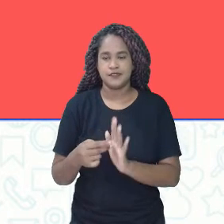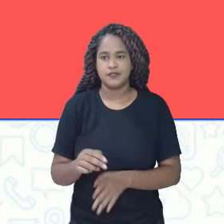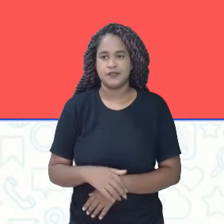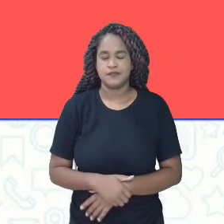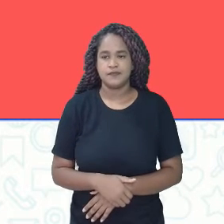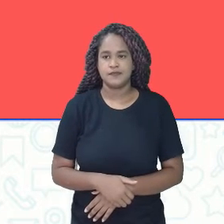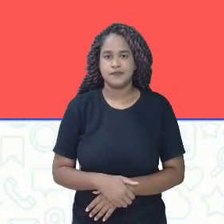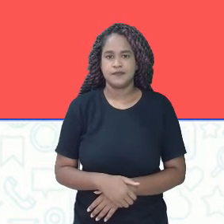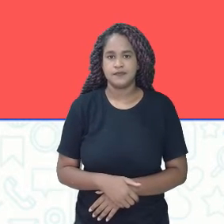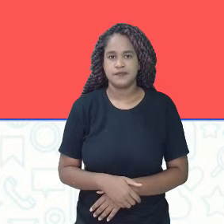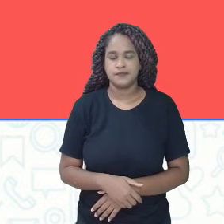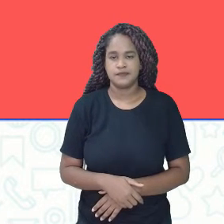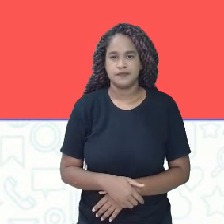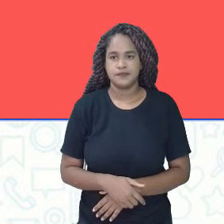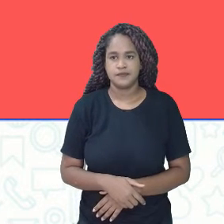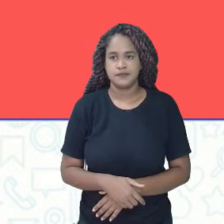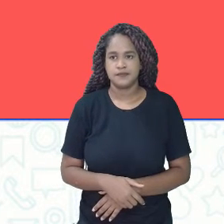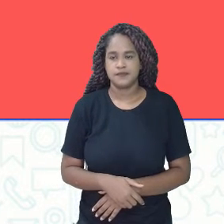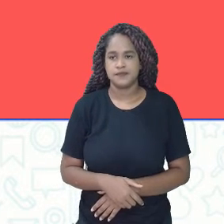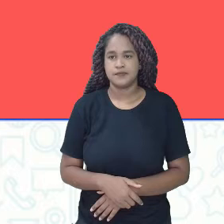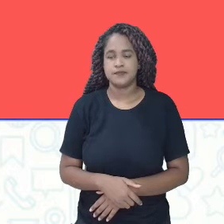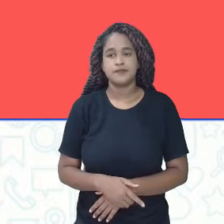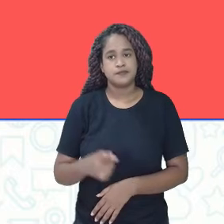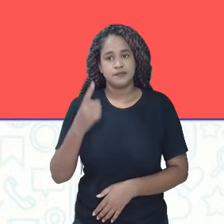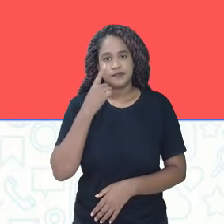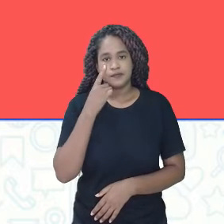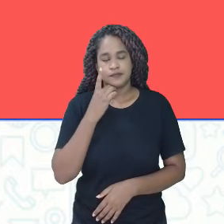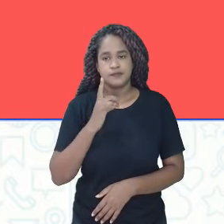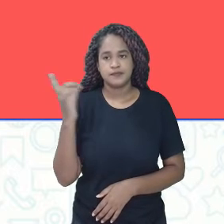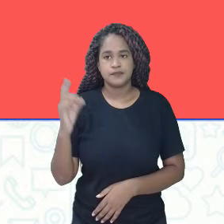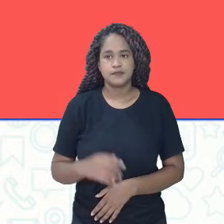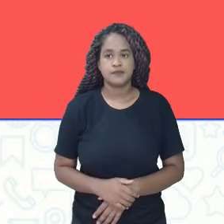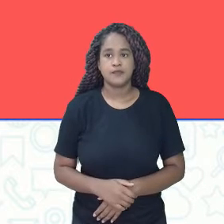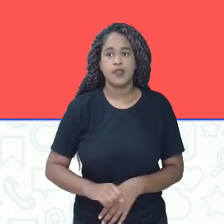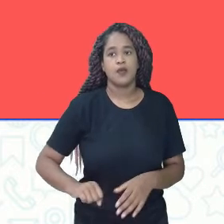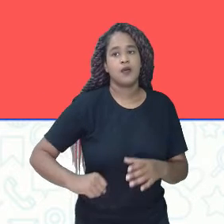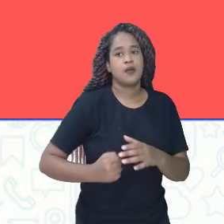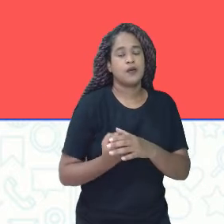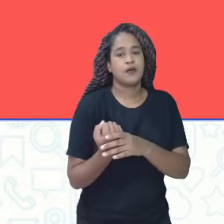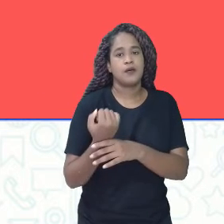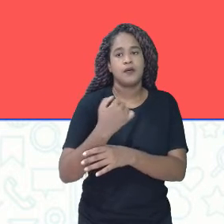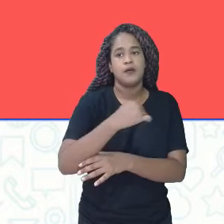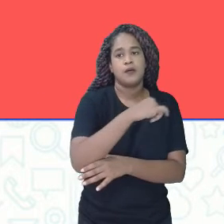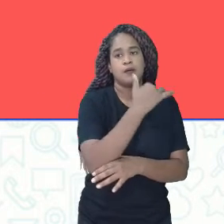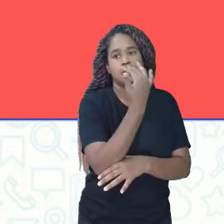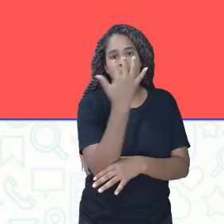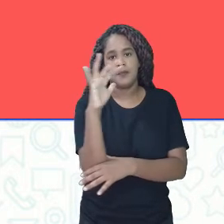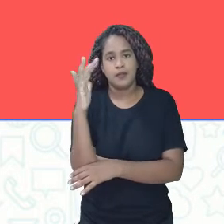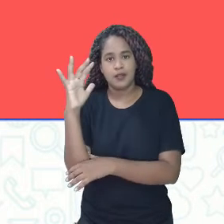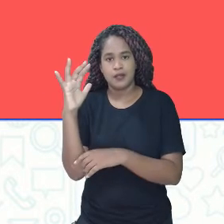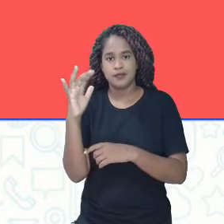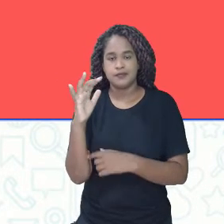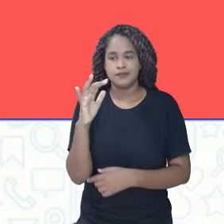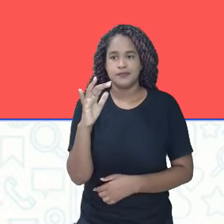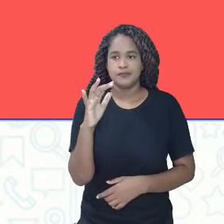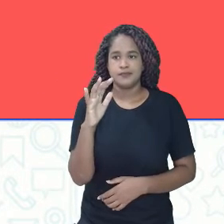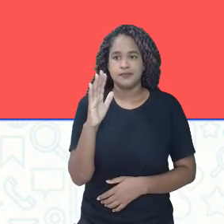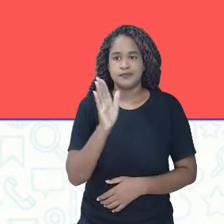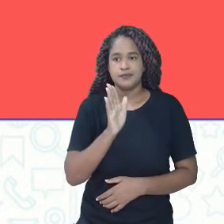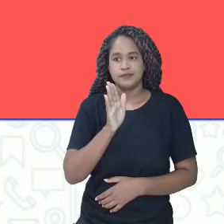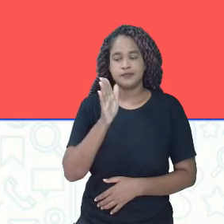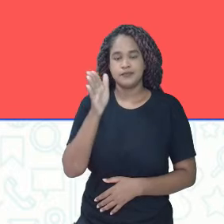Vejam só esse texto aqui. A plantinha foi ao hospital. Percebam aí, tá? O que